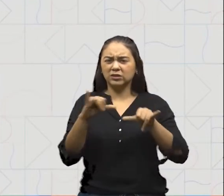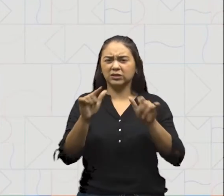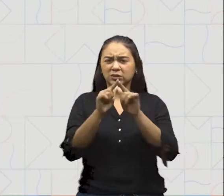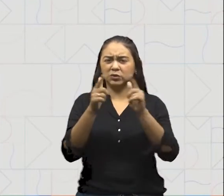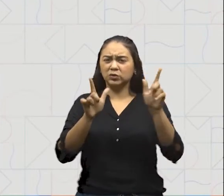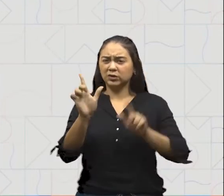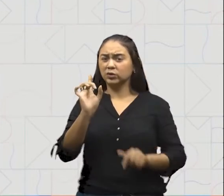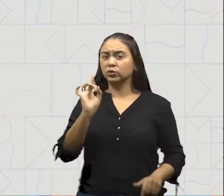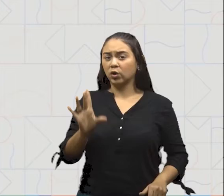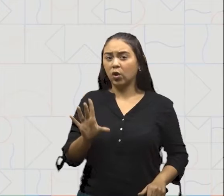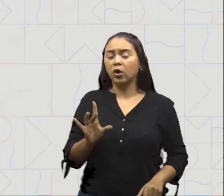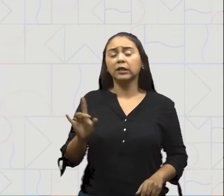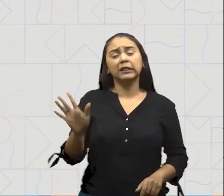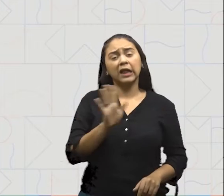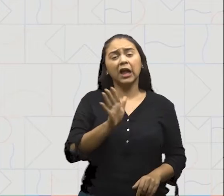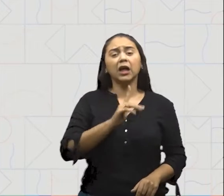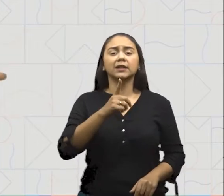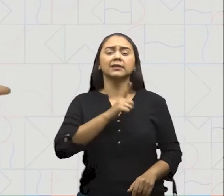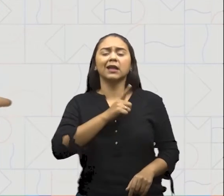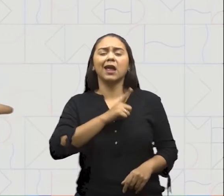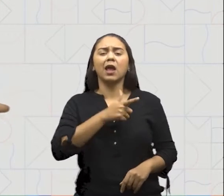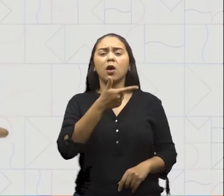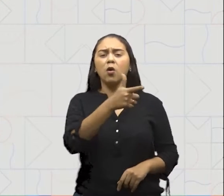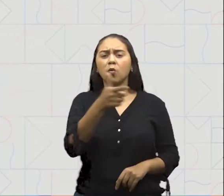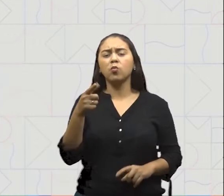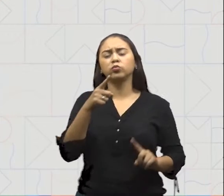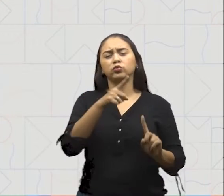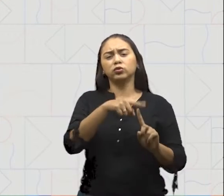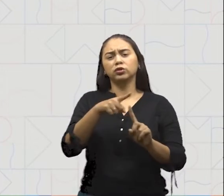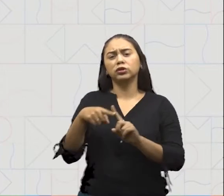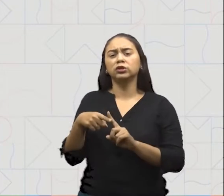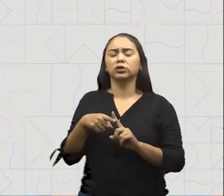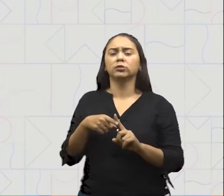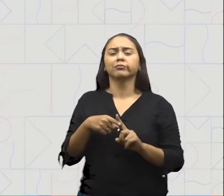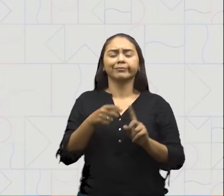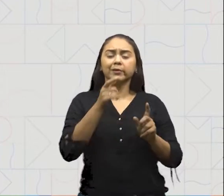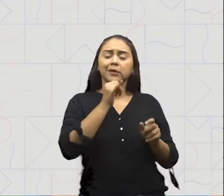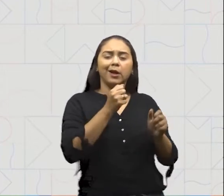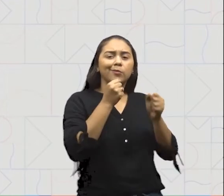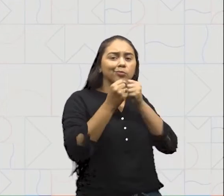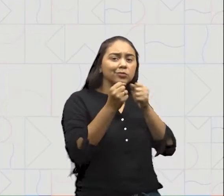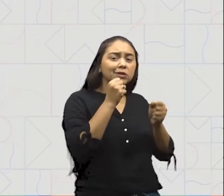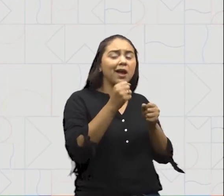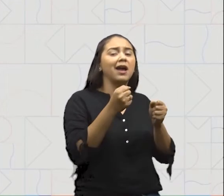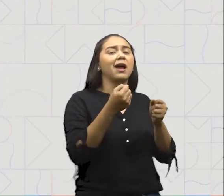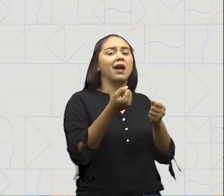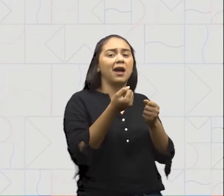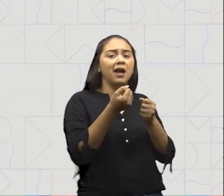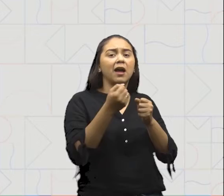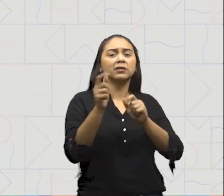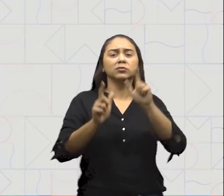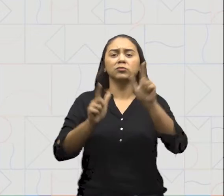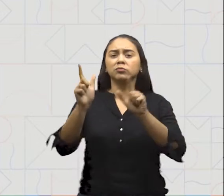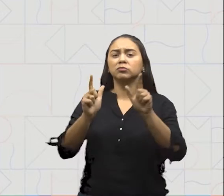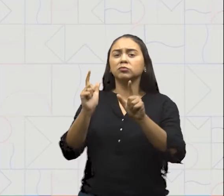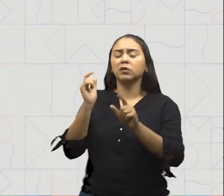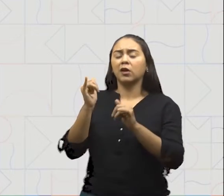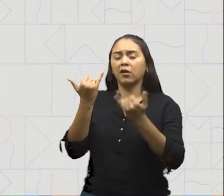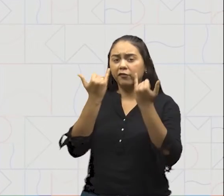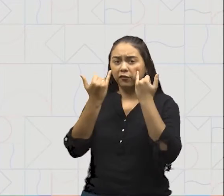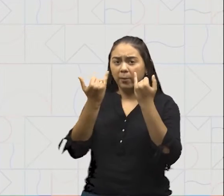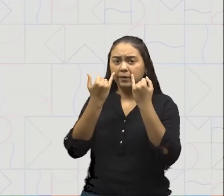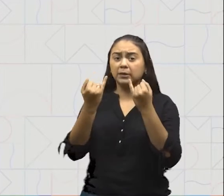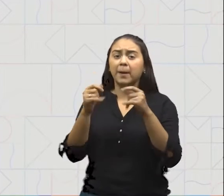notícias. Na verdade, ele possui outros tipos de texto, como as reportagens, as entrevistas. Lógico